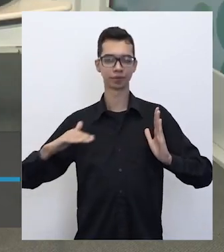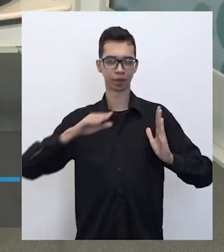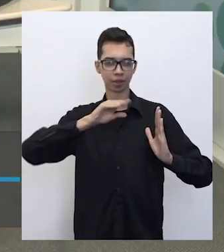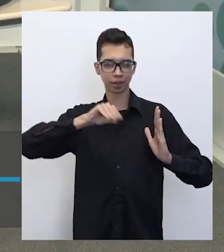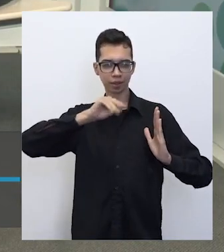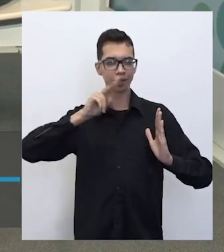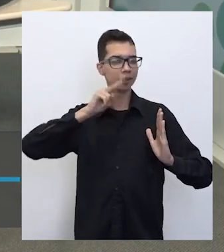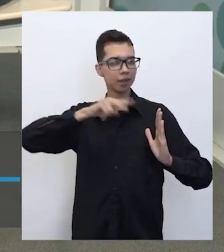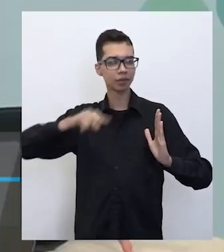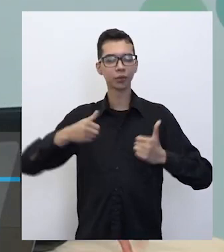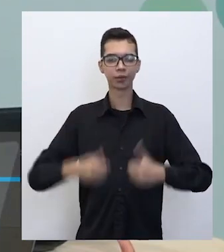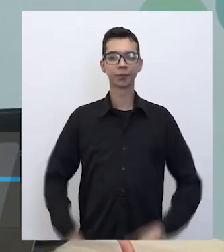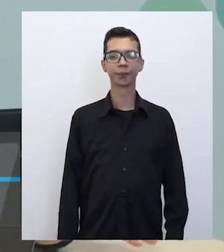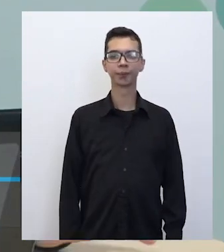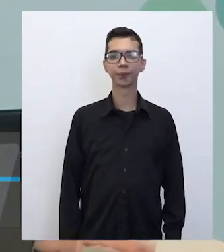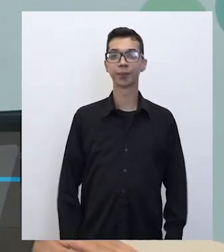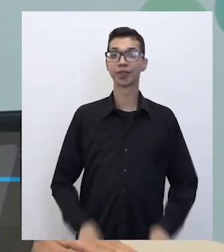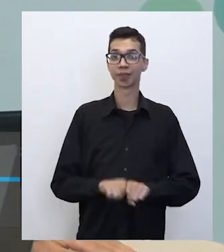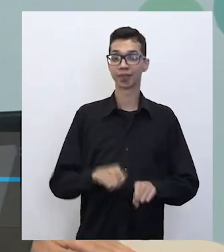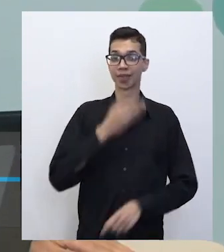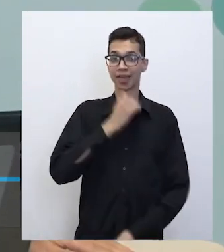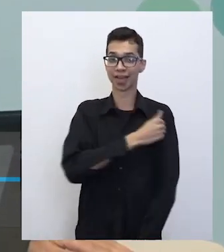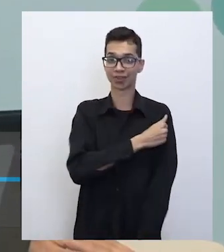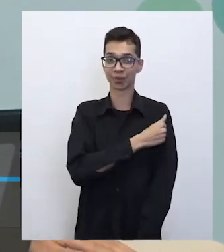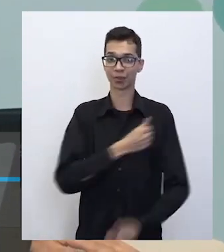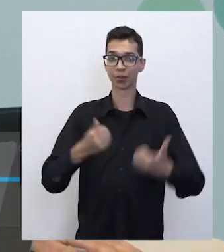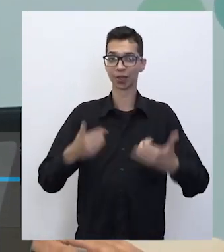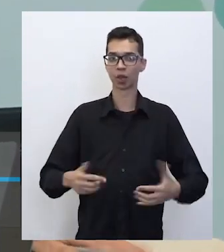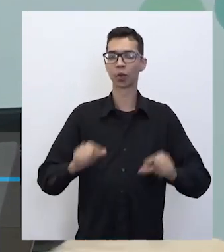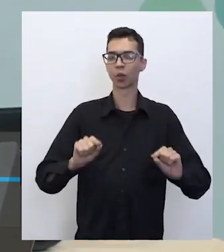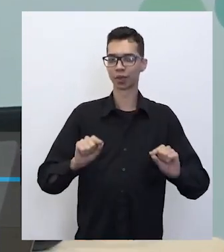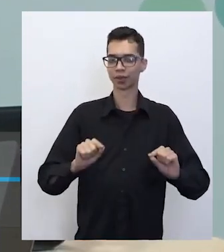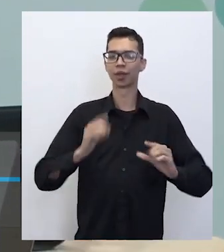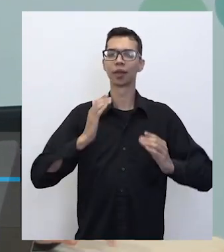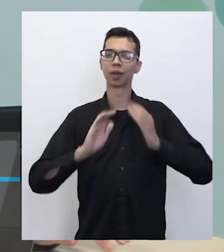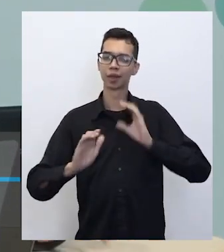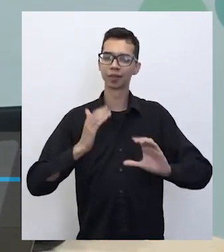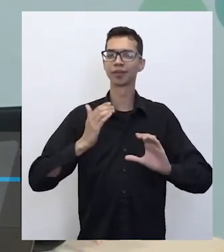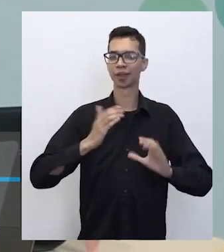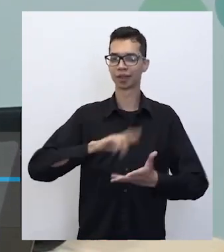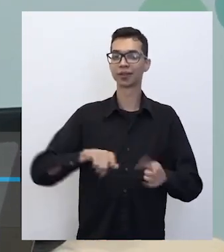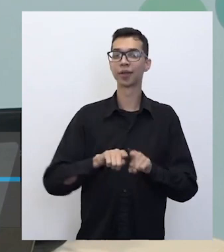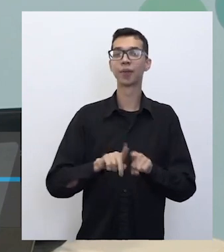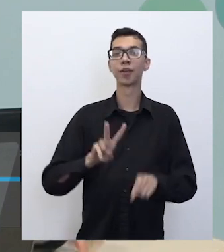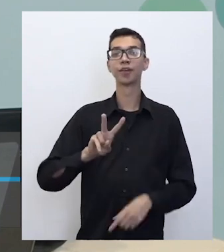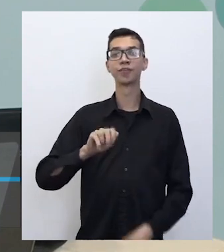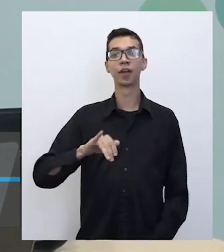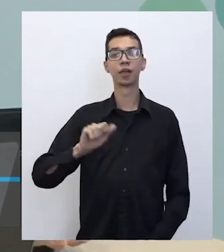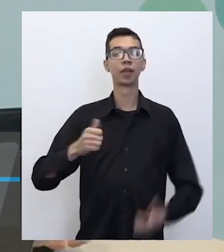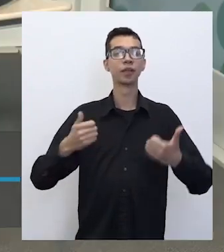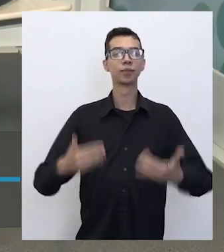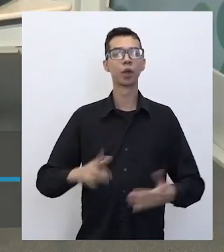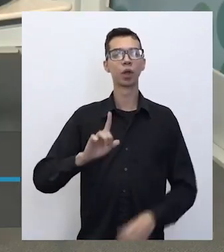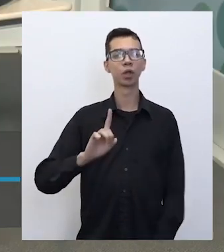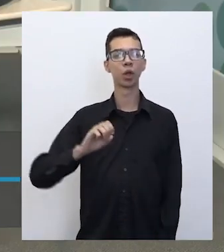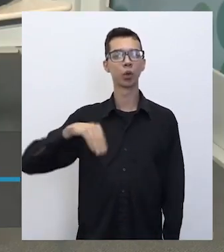aqui, trobar, cantar e deixar. Olha só o que ele colocou. E teve a Havana também que colocou, perdão, corazón.